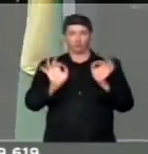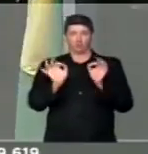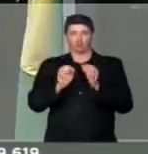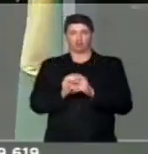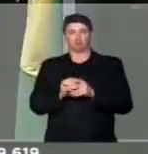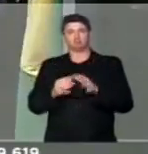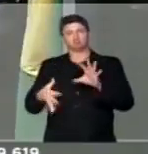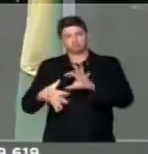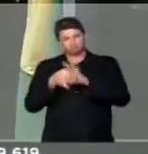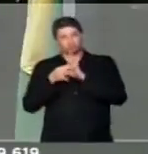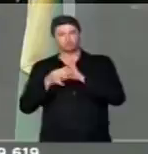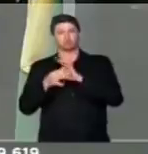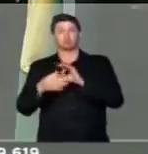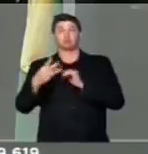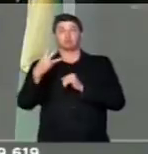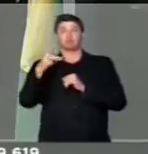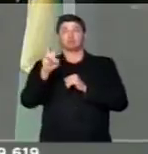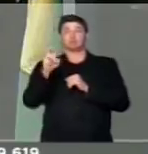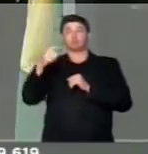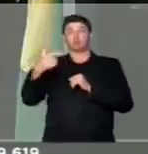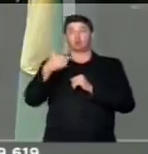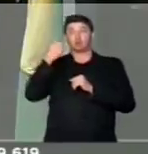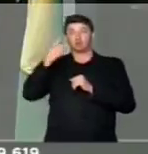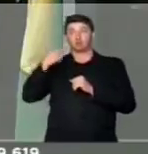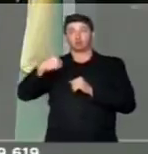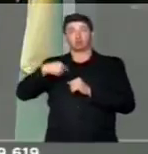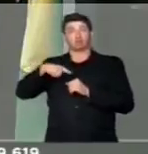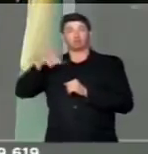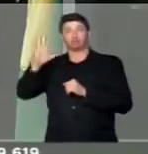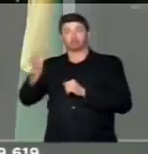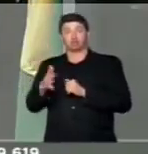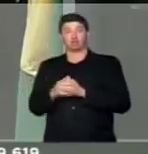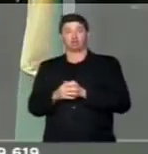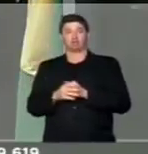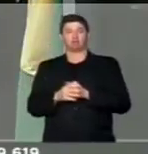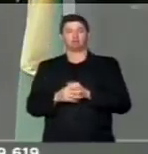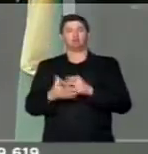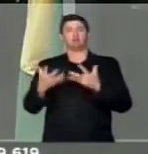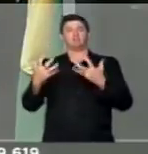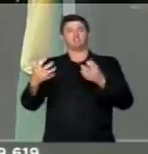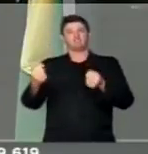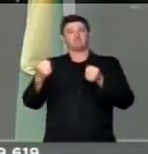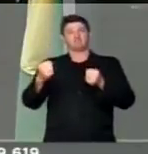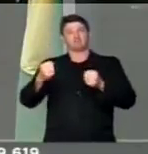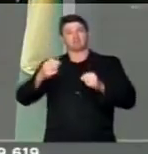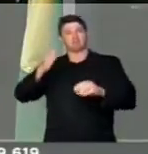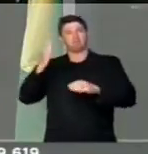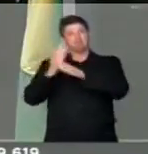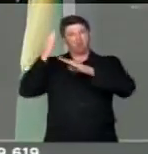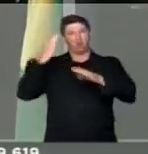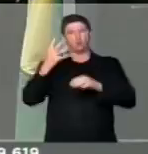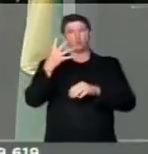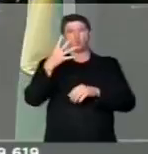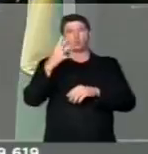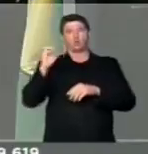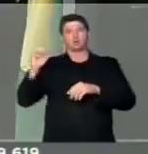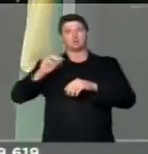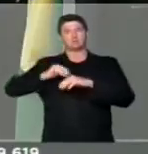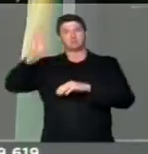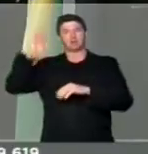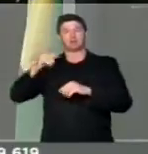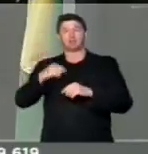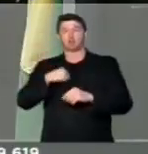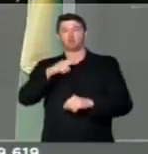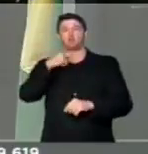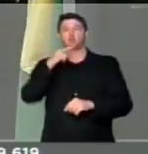se junte aos 352 que nós já temos e vamos fazer o placar de 400, que eu não